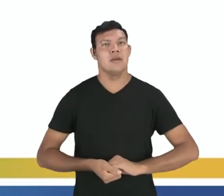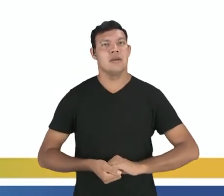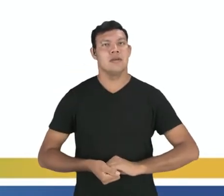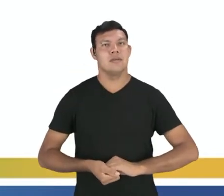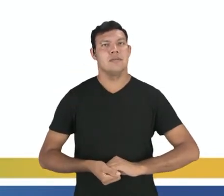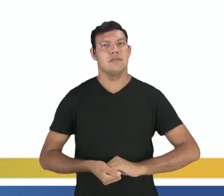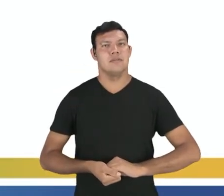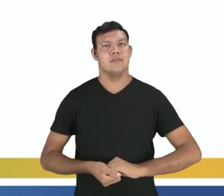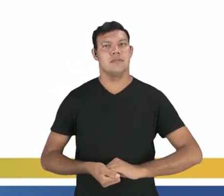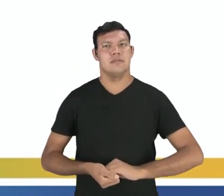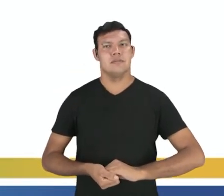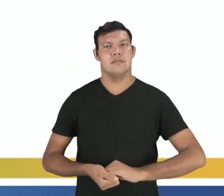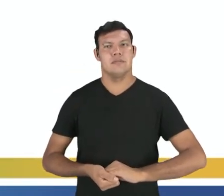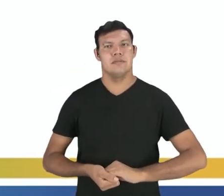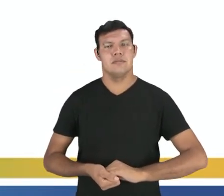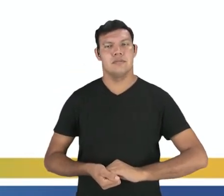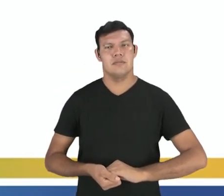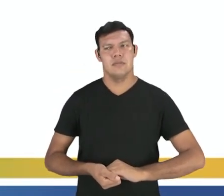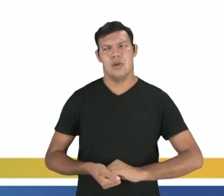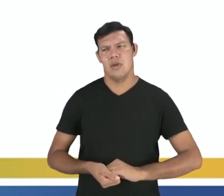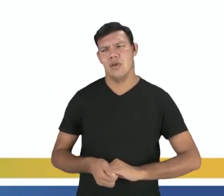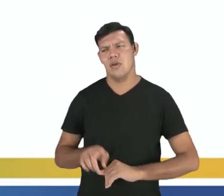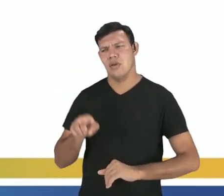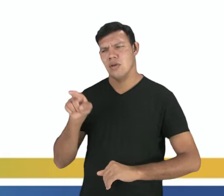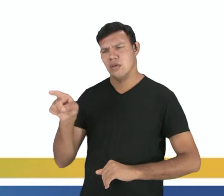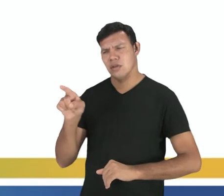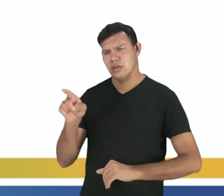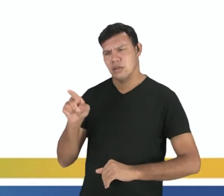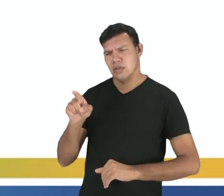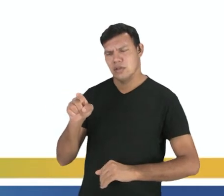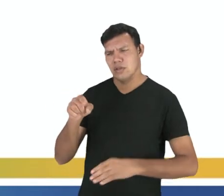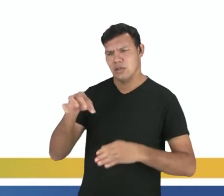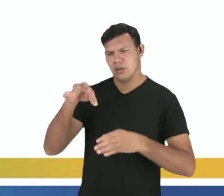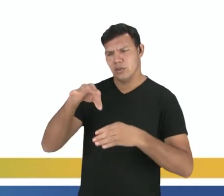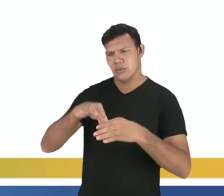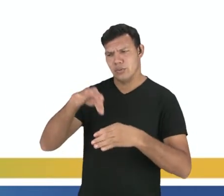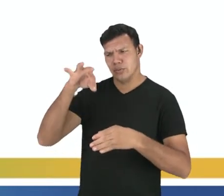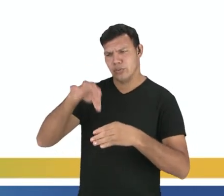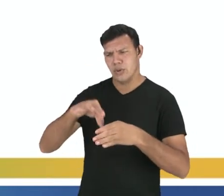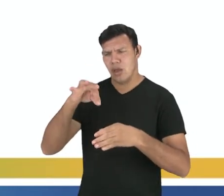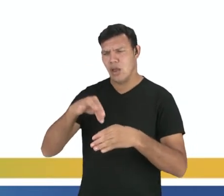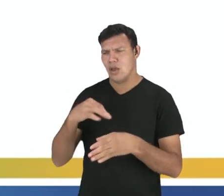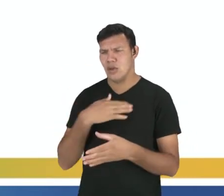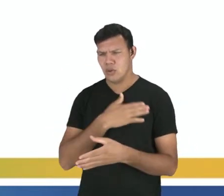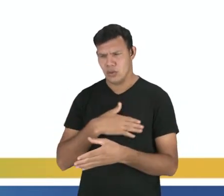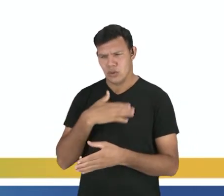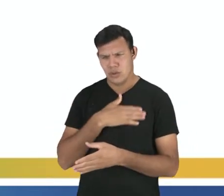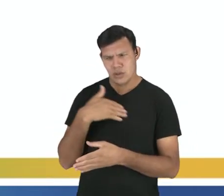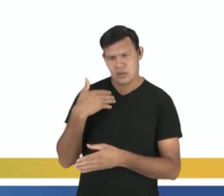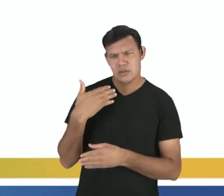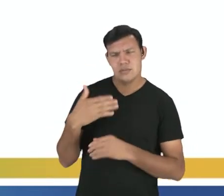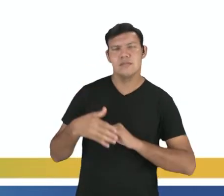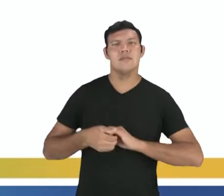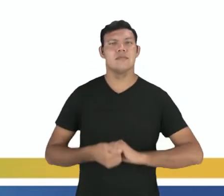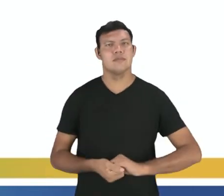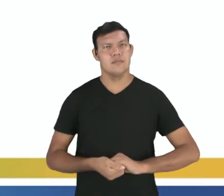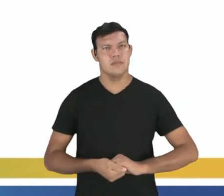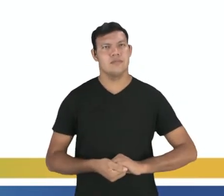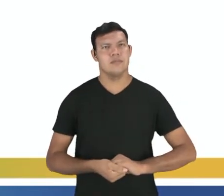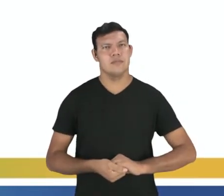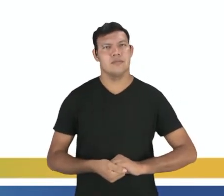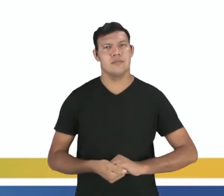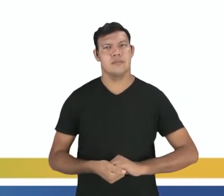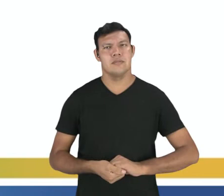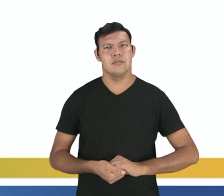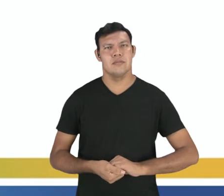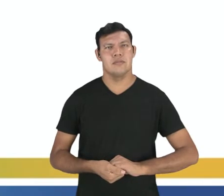some more tea? Você gostaria de um pouco mais de chá? E para hábito no passado. When I was at school,